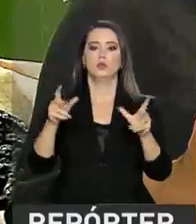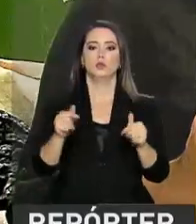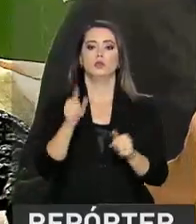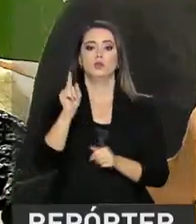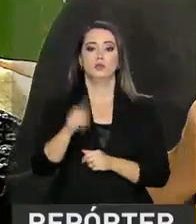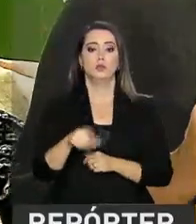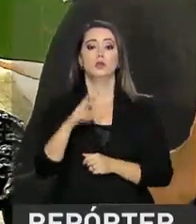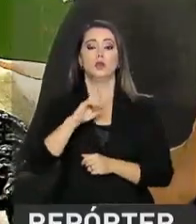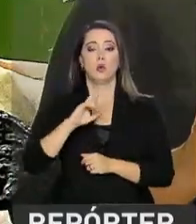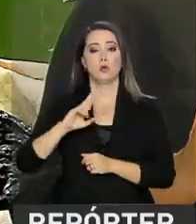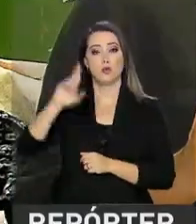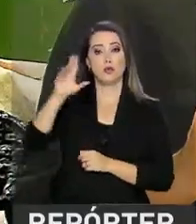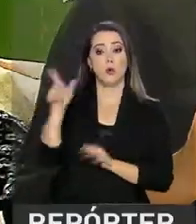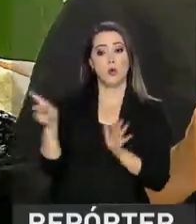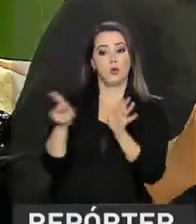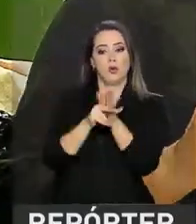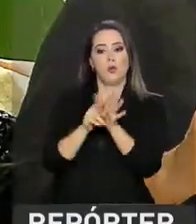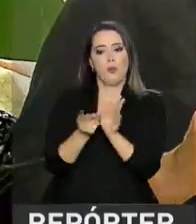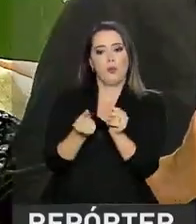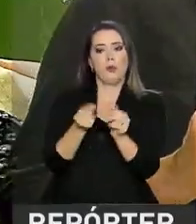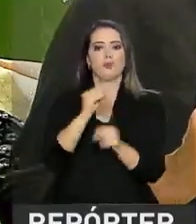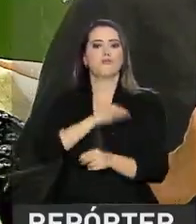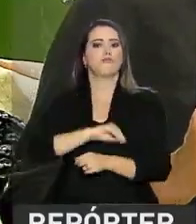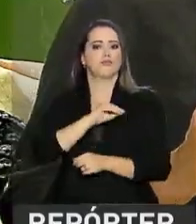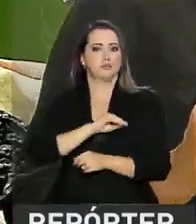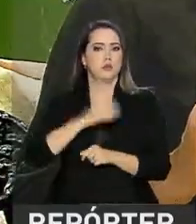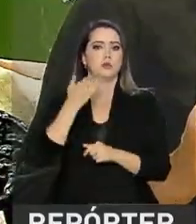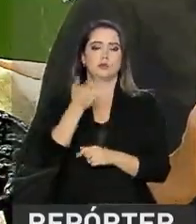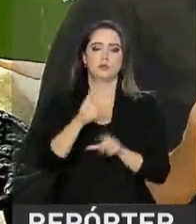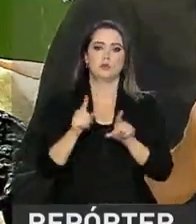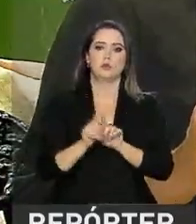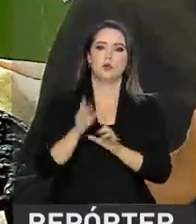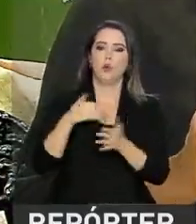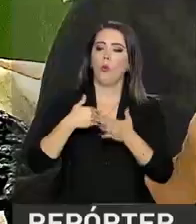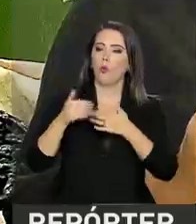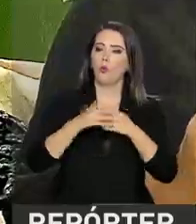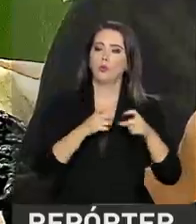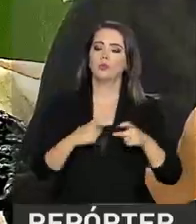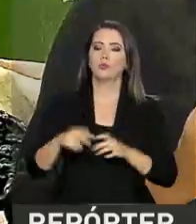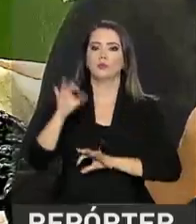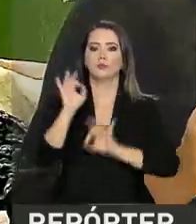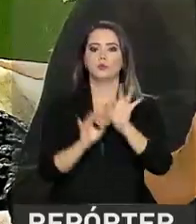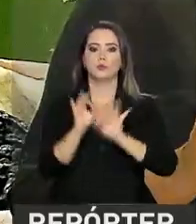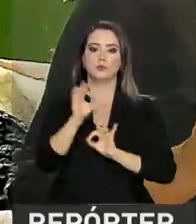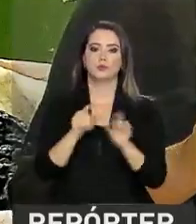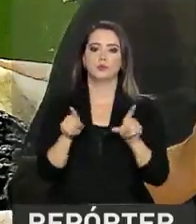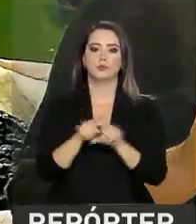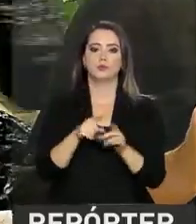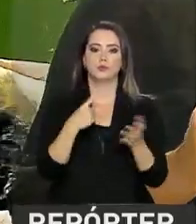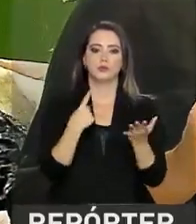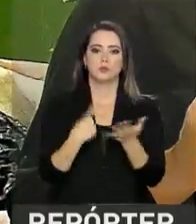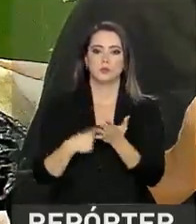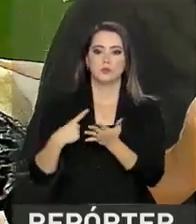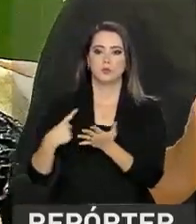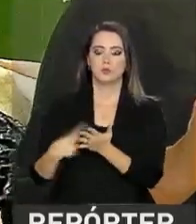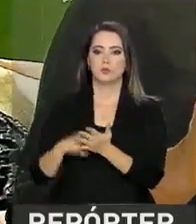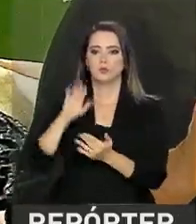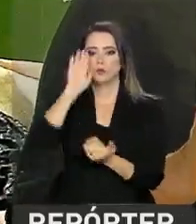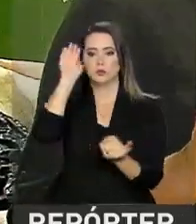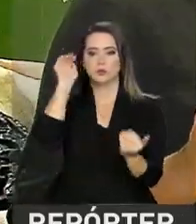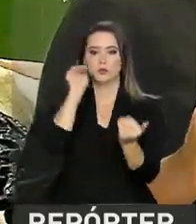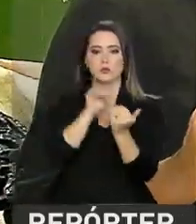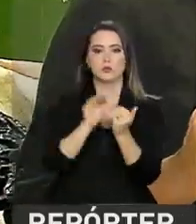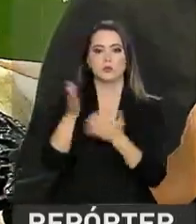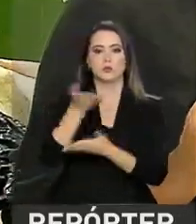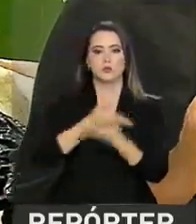são donos do próprio negócio. E como qualquer setor organizado, o cooperativismo tem também uma agenda de prioridades, que